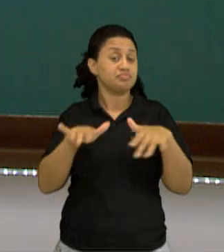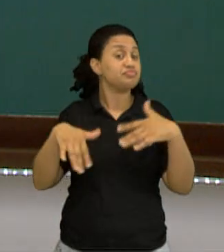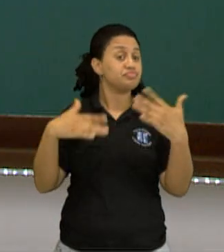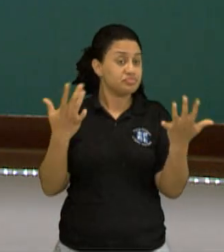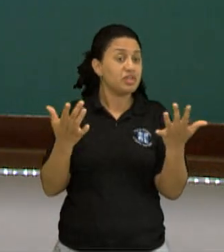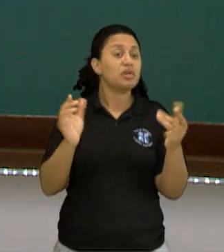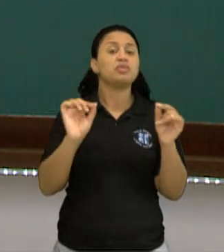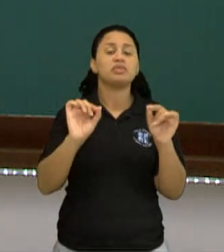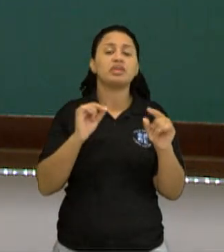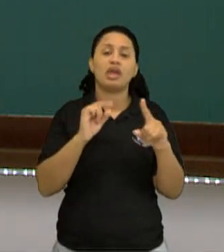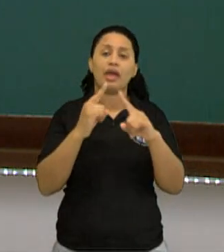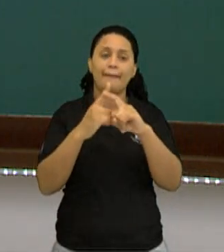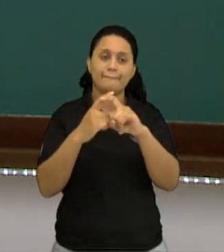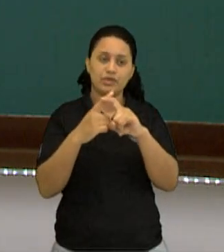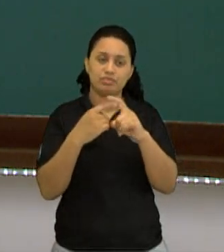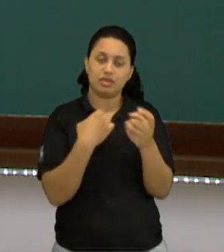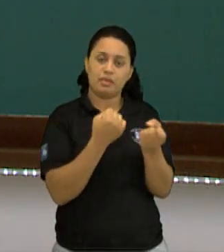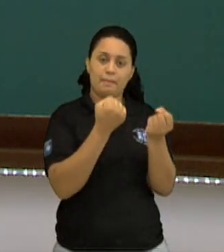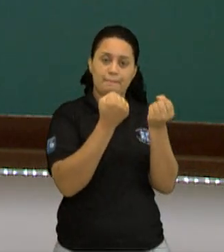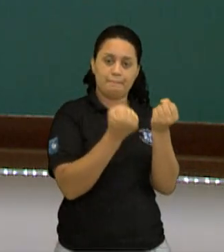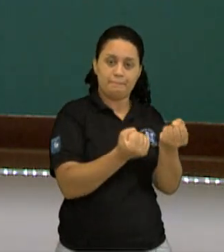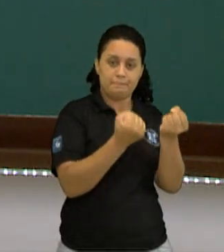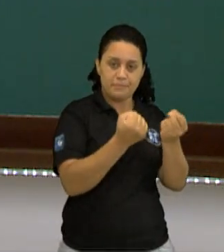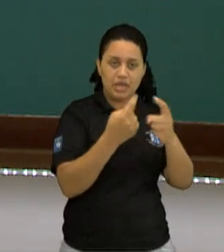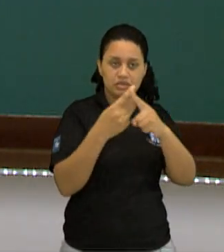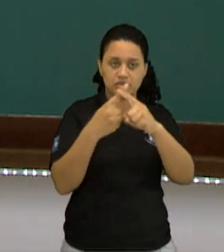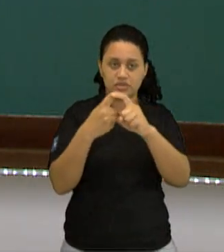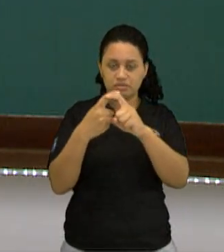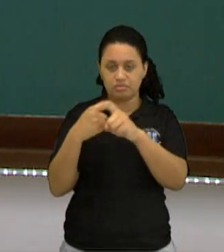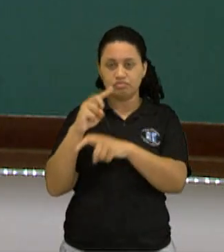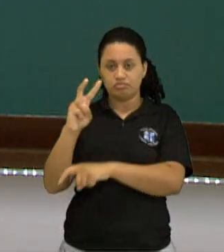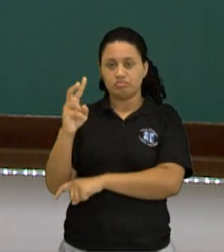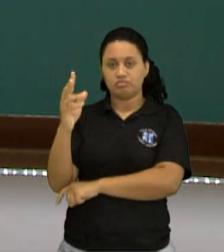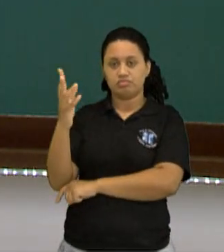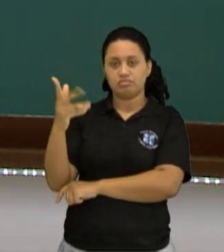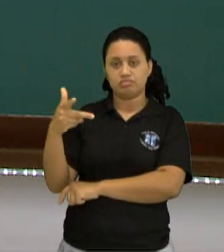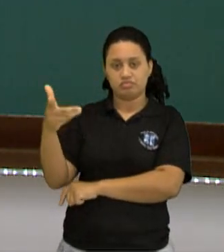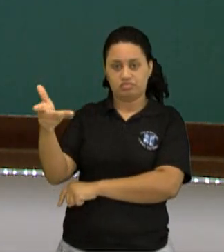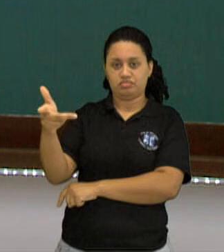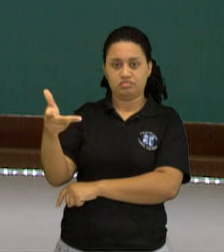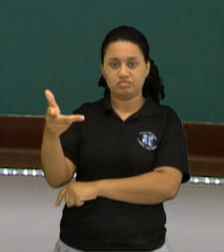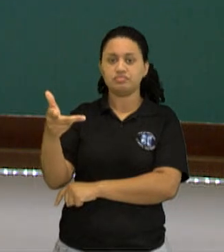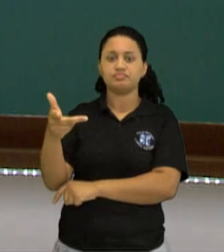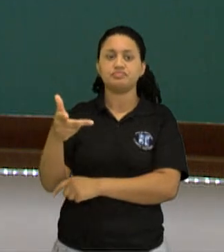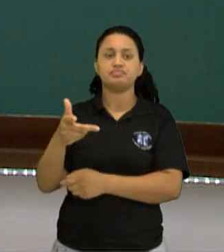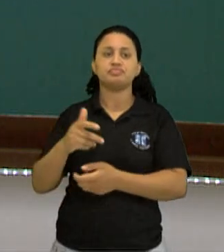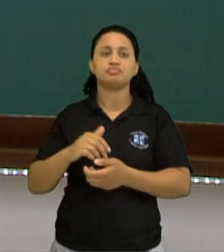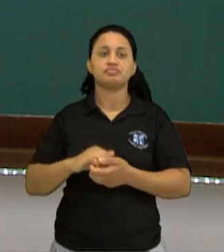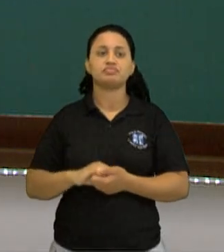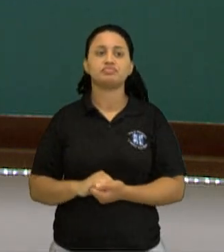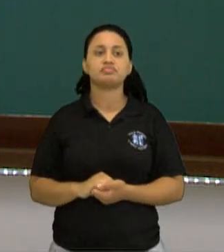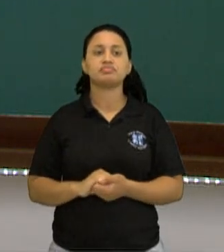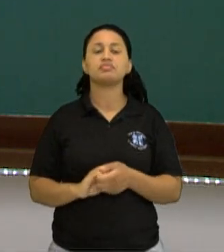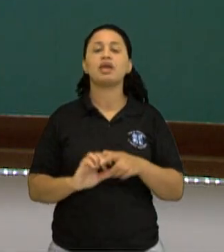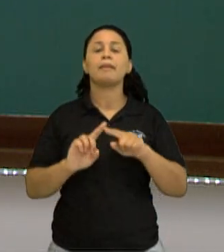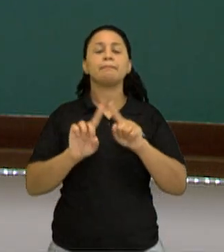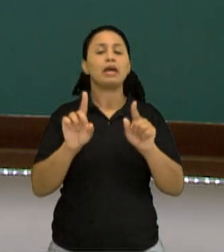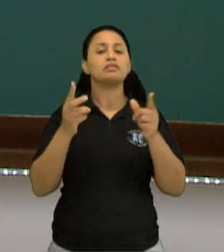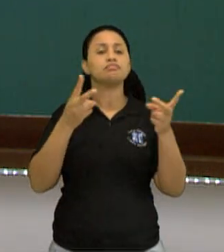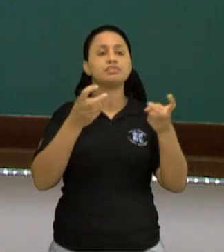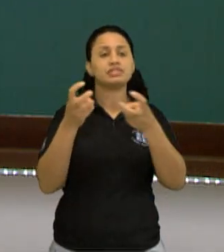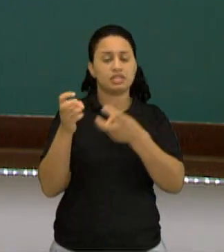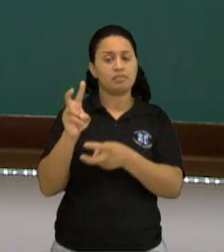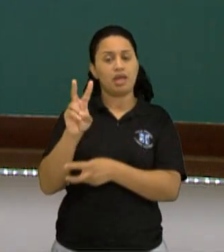definida como produto, ou seja, multiplicação entre a massa m pela velocidade v. Mas perceba